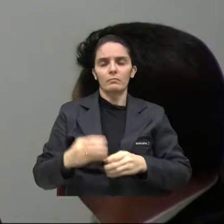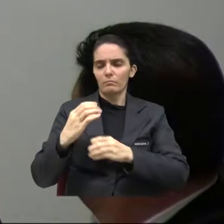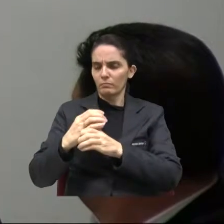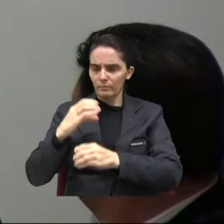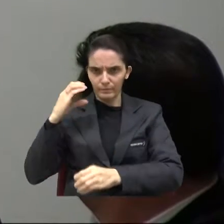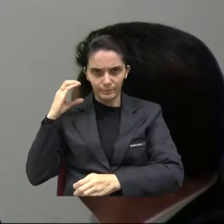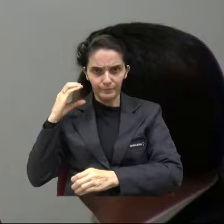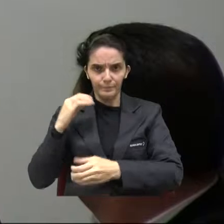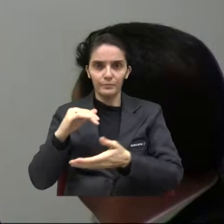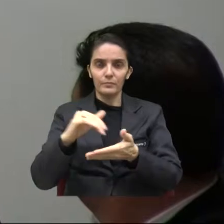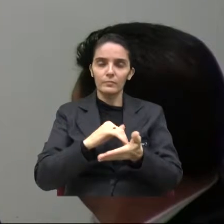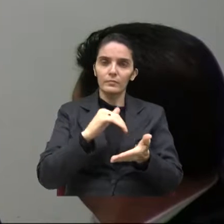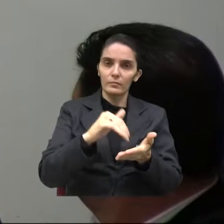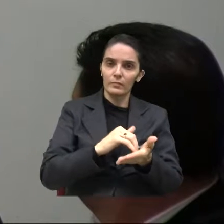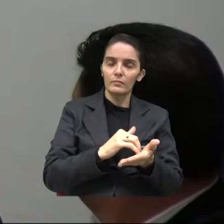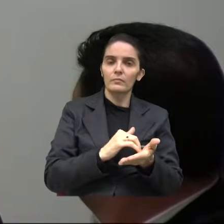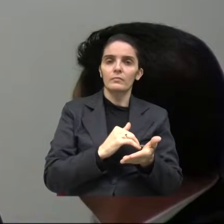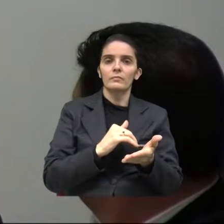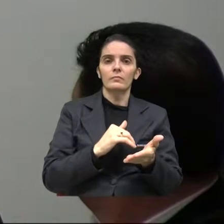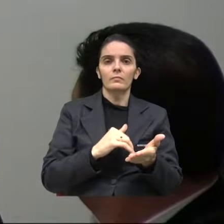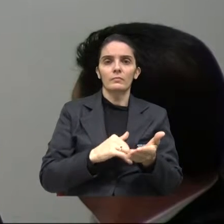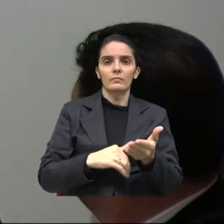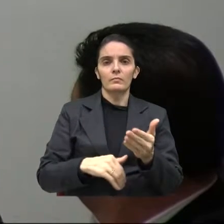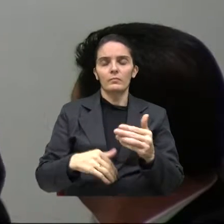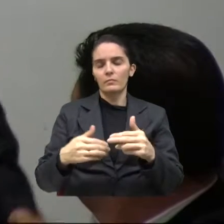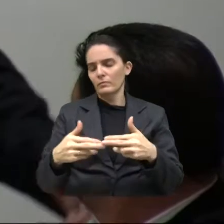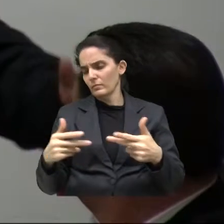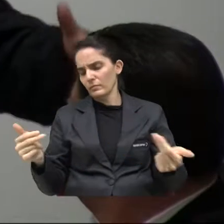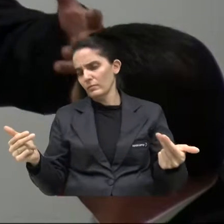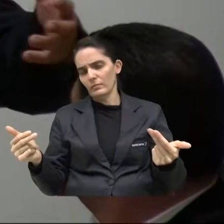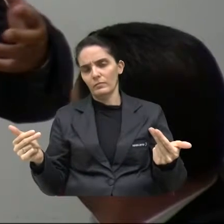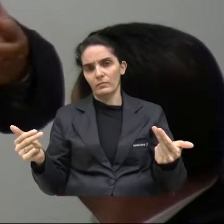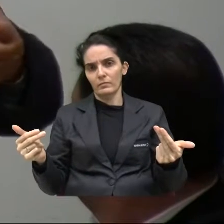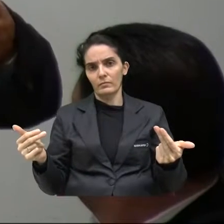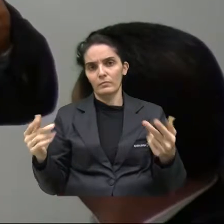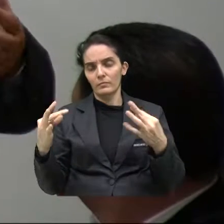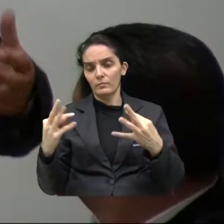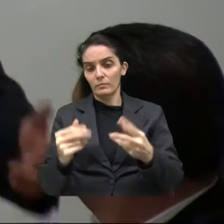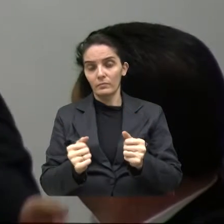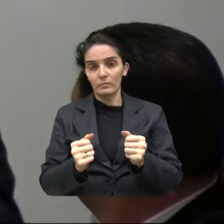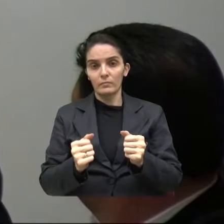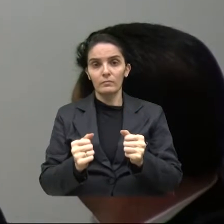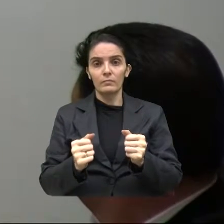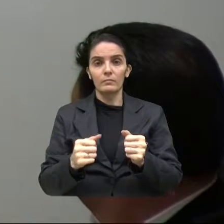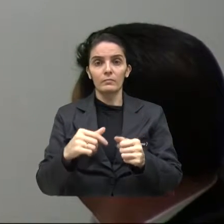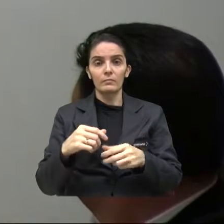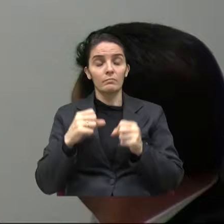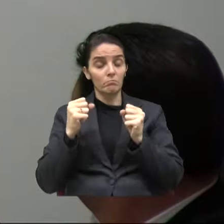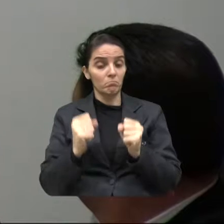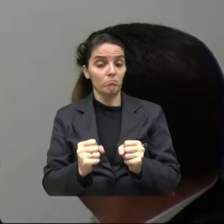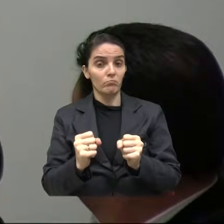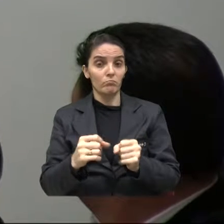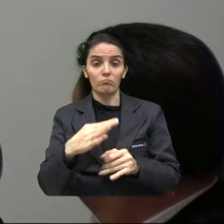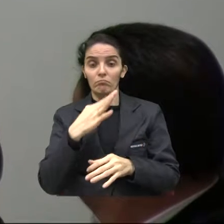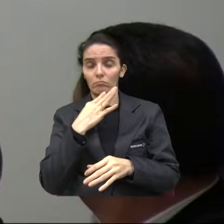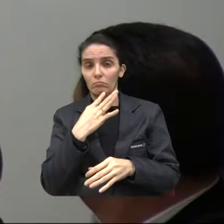de secretário de empregados, enfim, todos aqueles que têm capacidade, talento